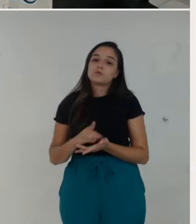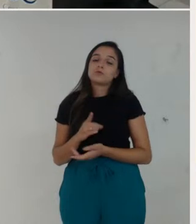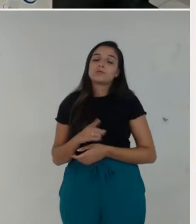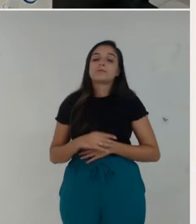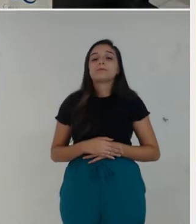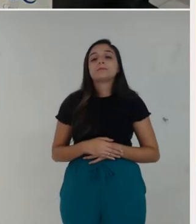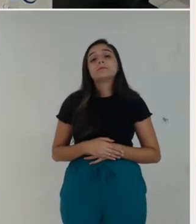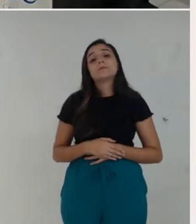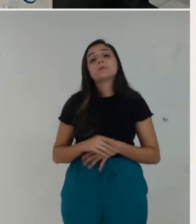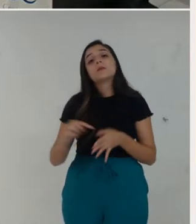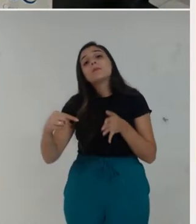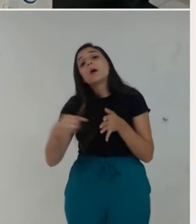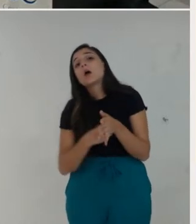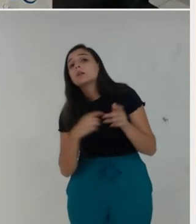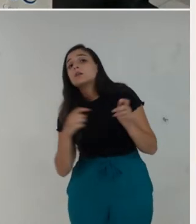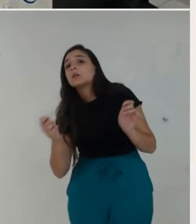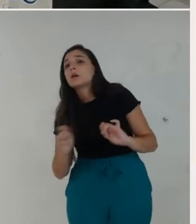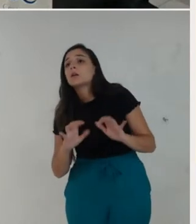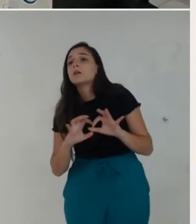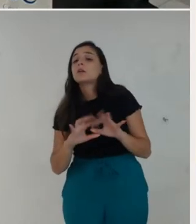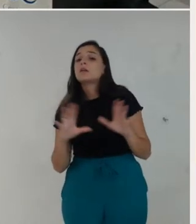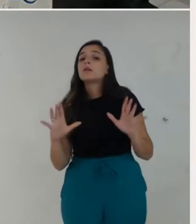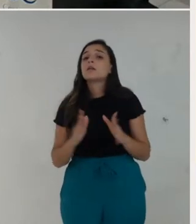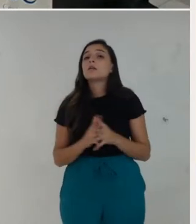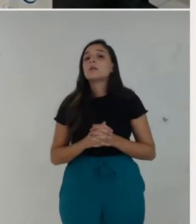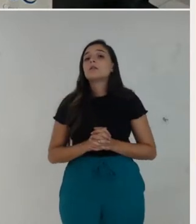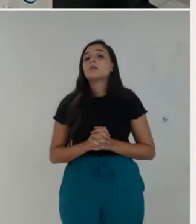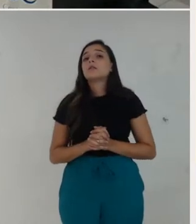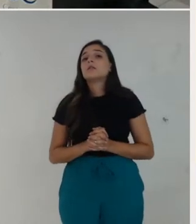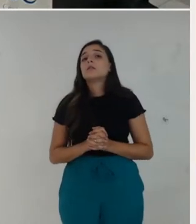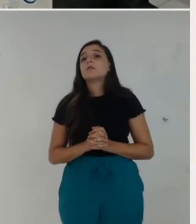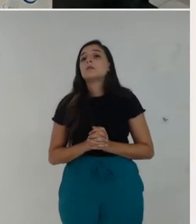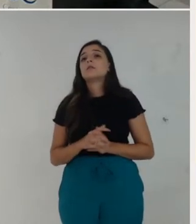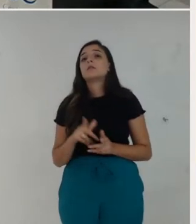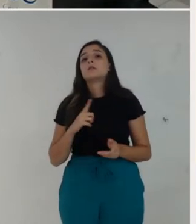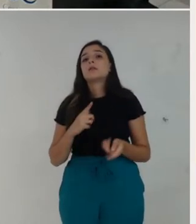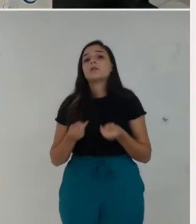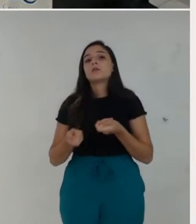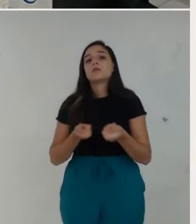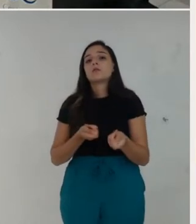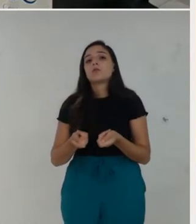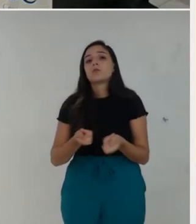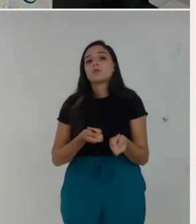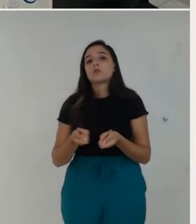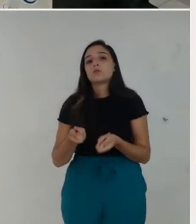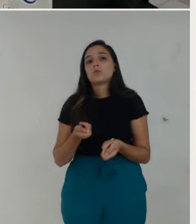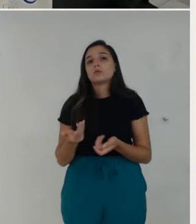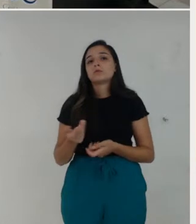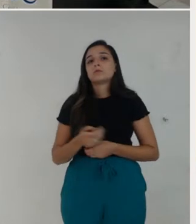e perguntar pela disponibilidade, porque nós temos um controle de reservas, né?